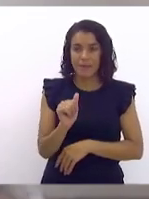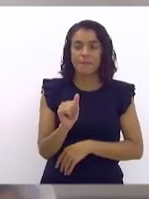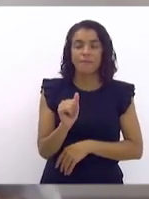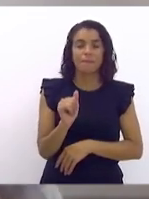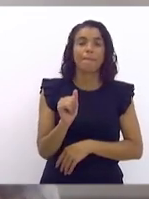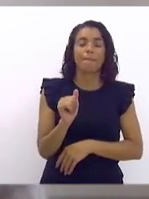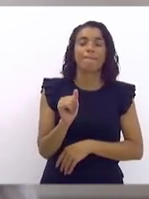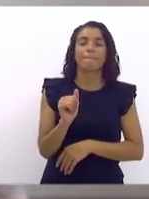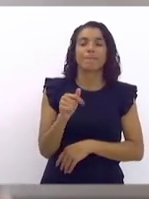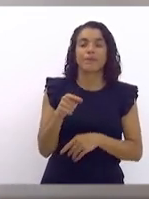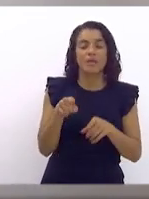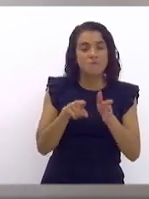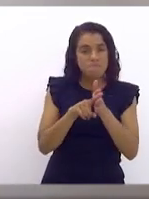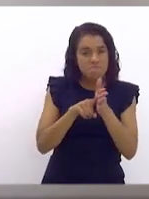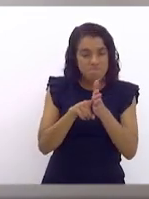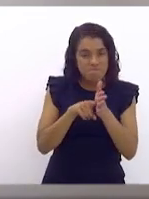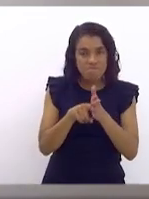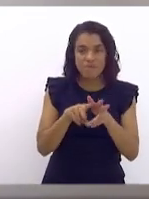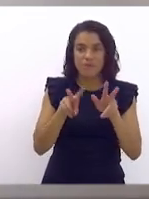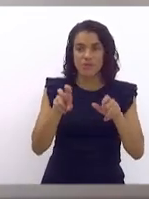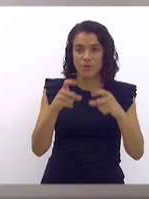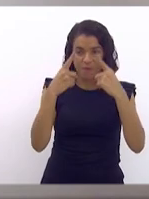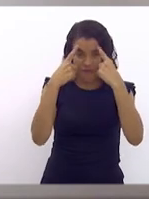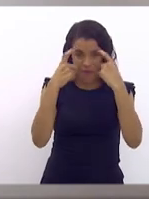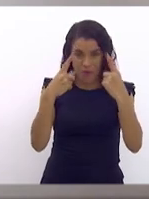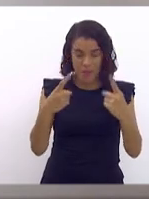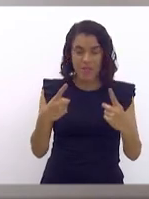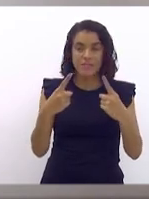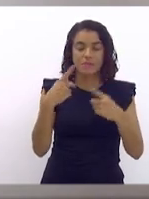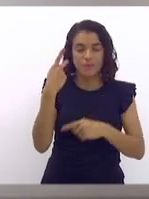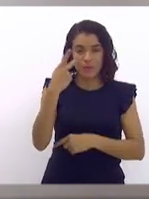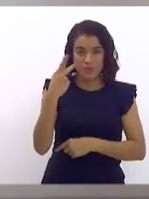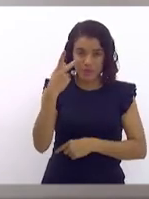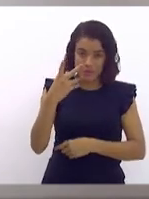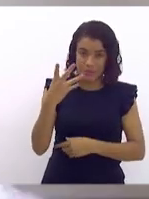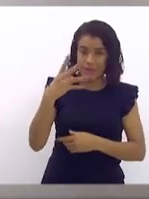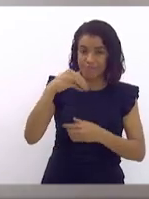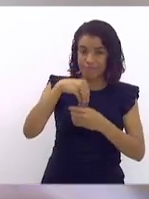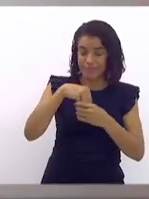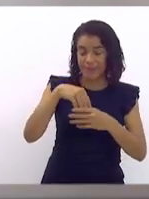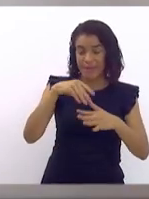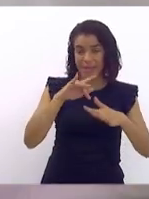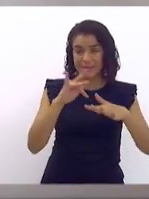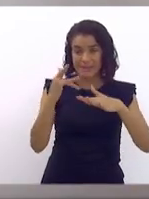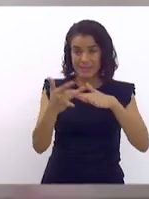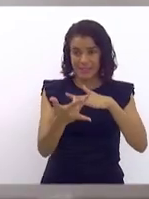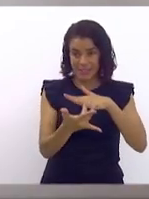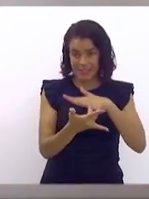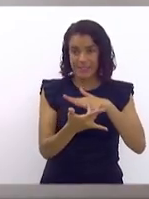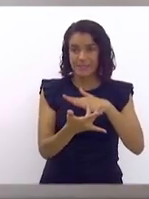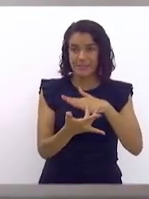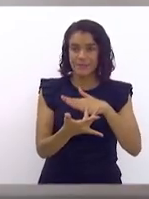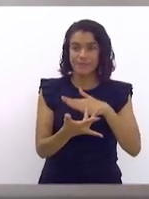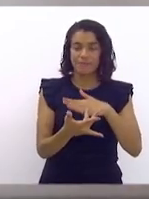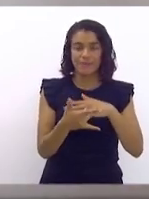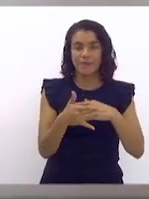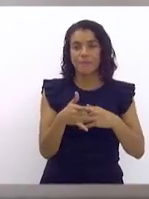ampla pesquisa sobre violência política contra a mulher nas redes, né? Então elas monitoraram as redes sociais